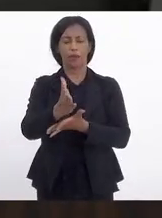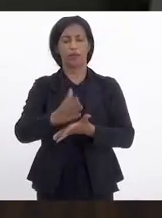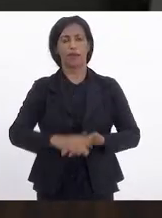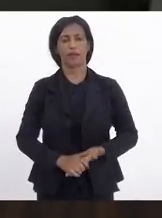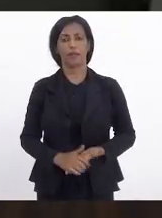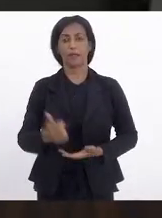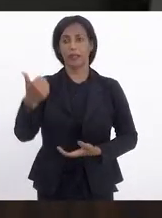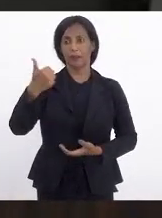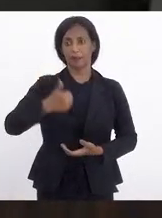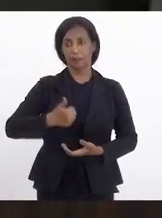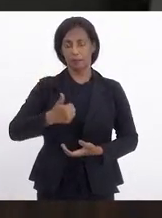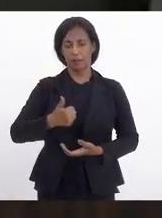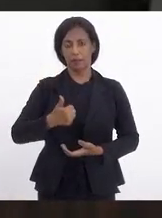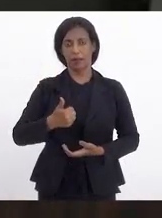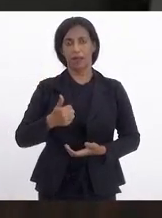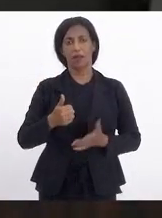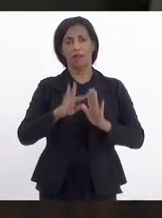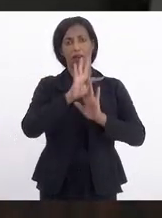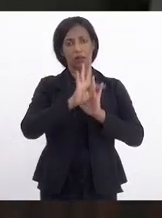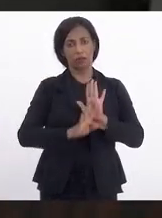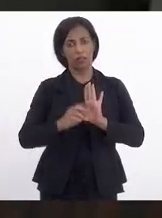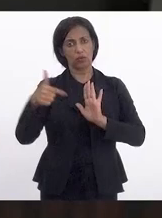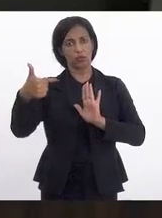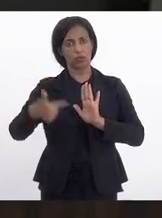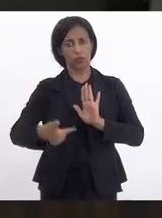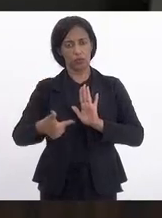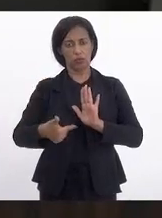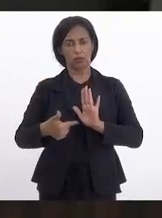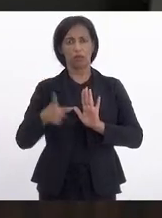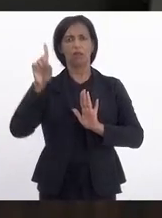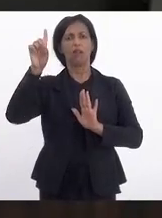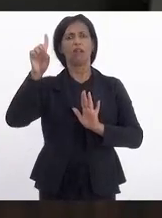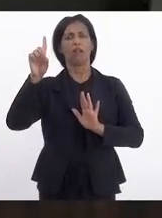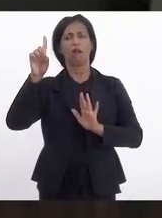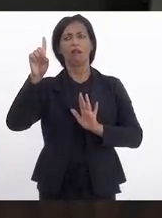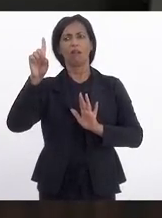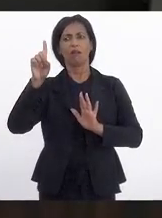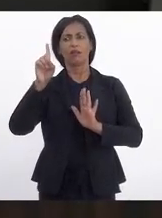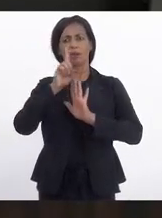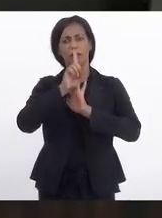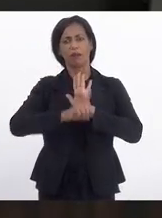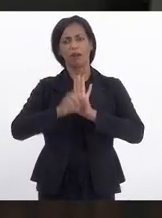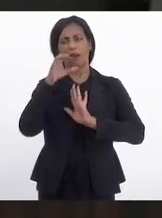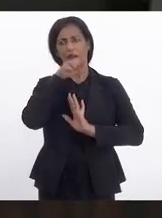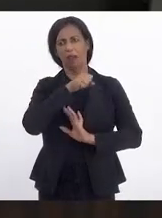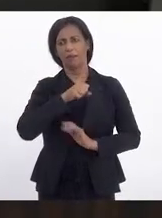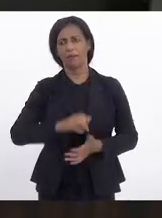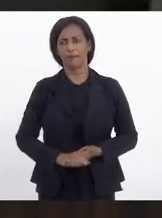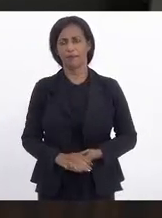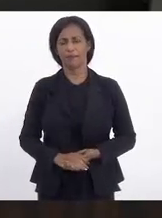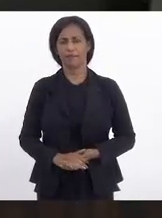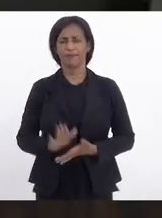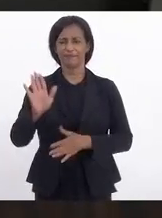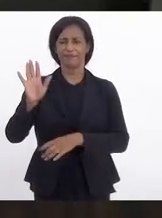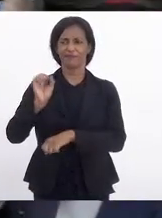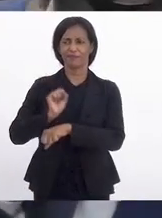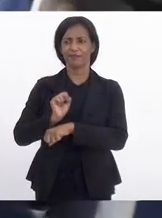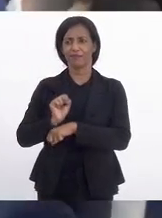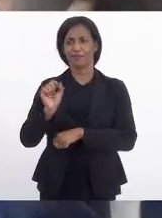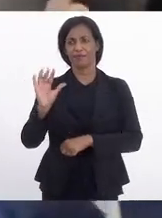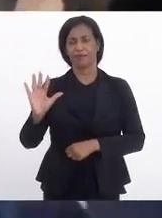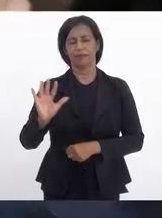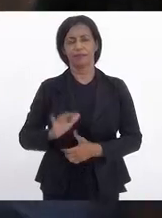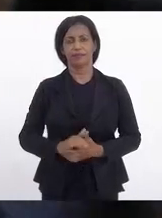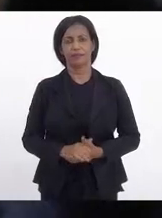aprovado em primeira vai a redação do veículo para segunda só a parte de uma declaração rápidas que o presidente não faz no final não